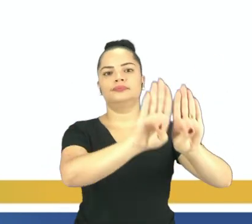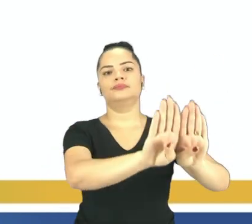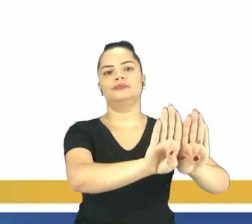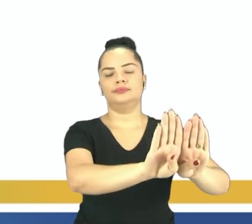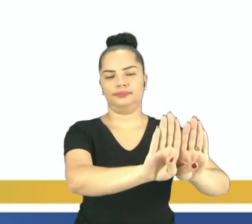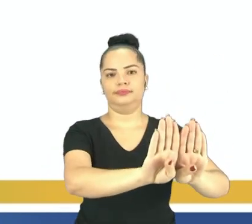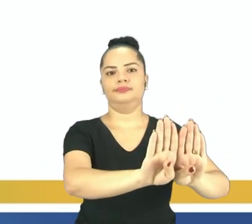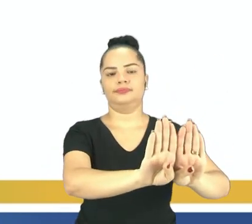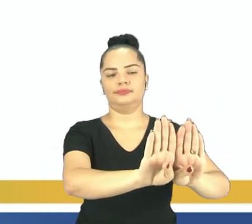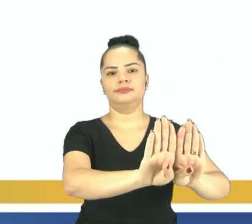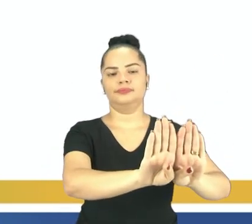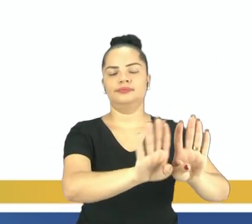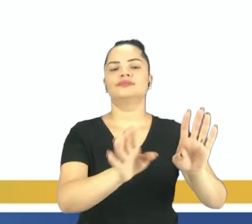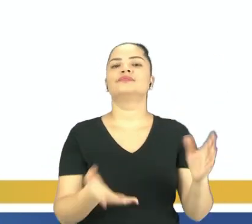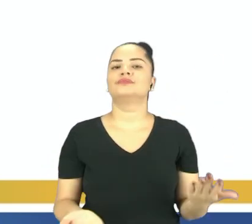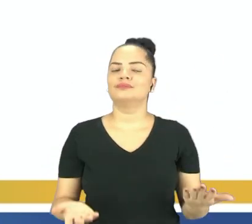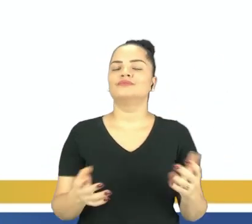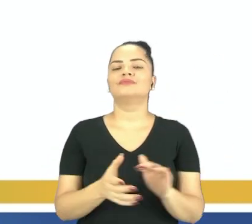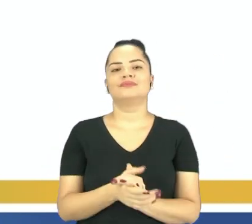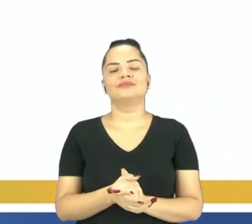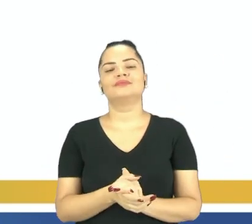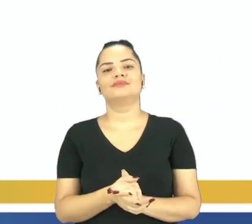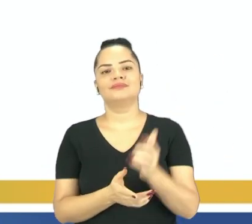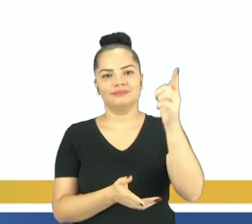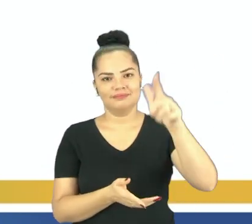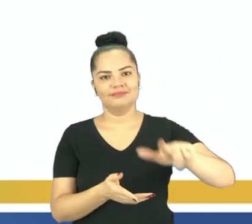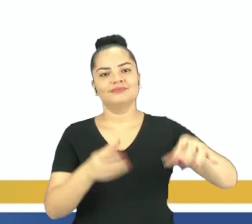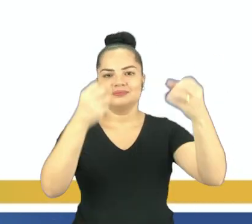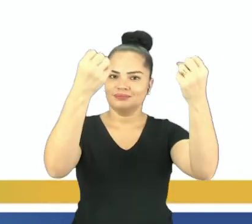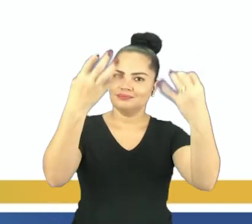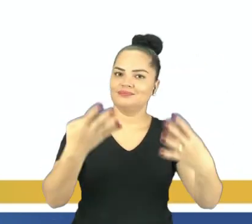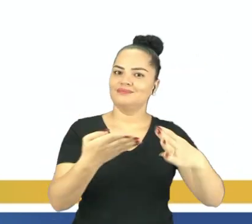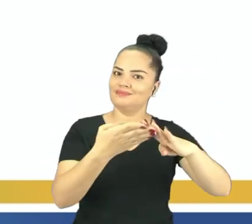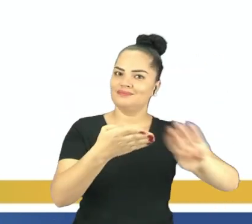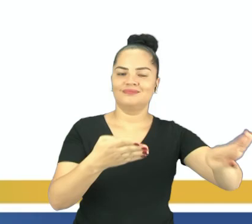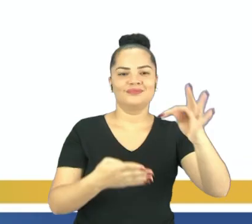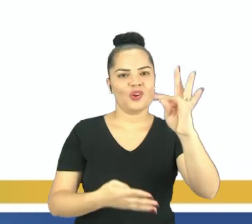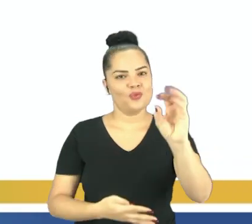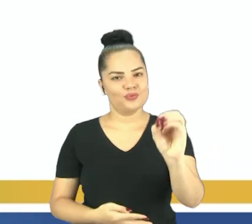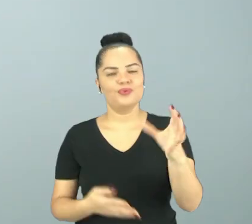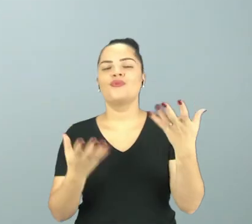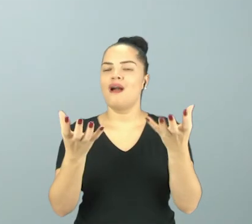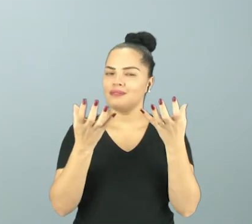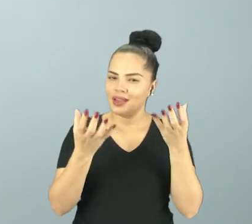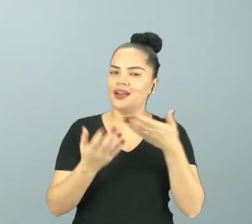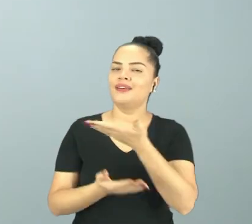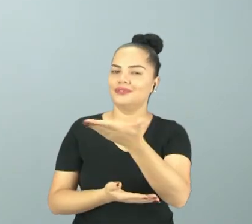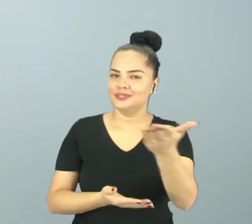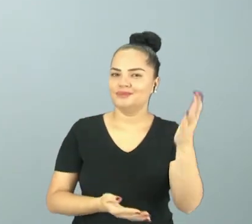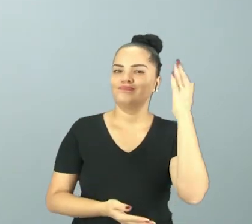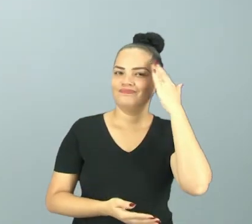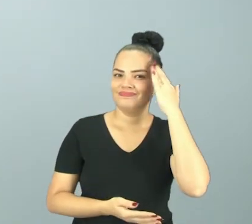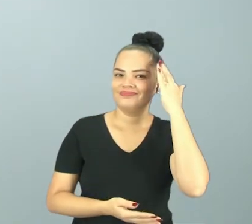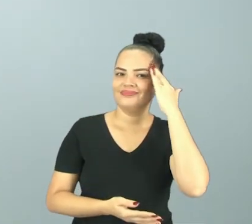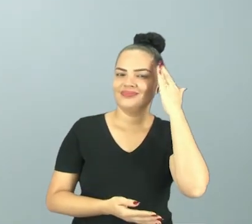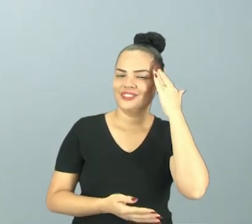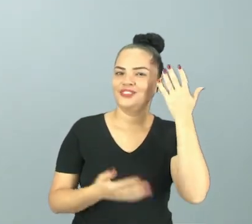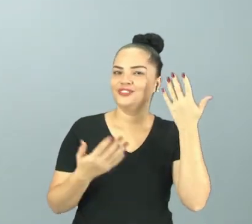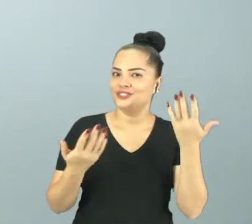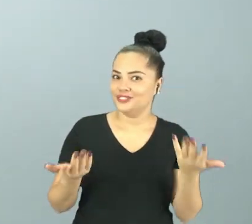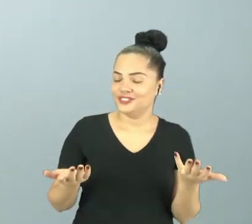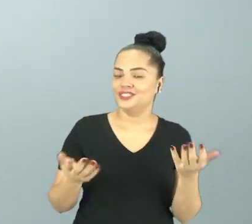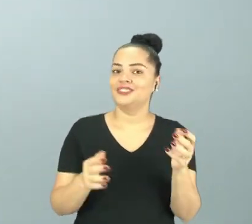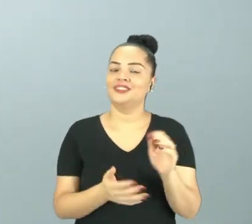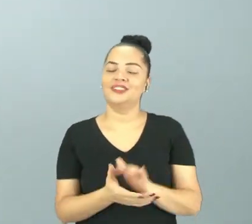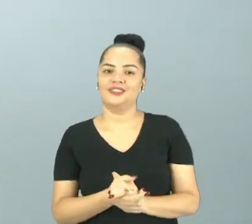Feche a porta. Novamente, sem o to, ok? Espero que vocês tenham conseguido compreender bem, pessoal. Na verdade, como eu